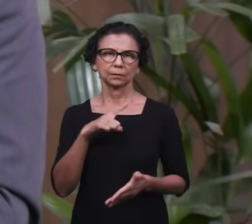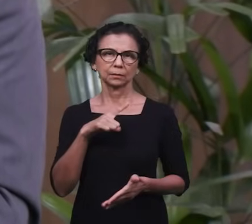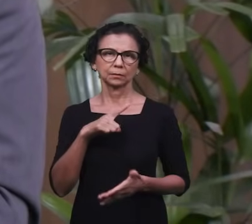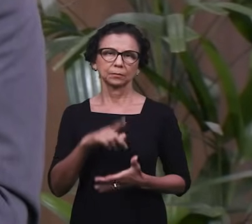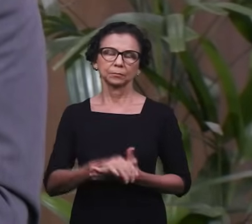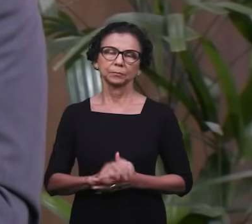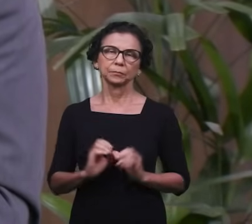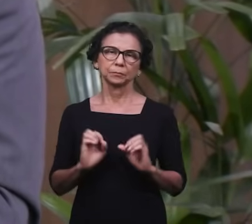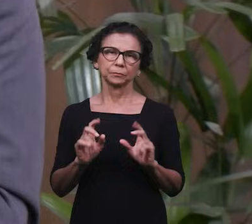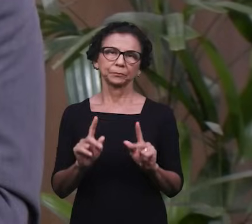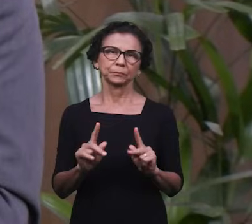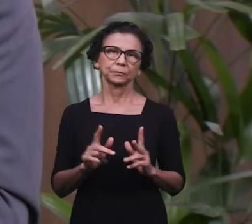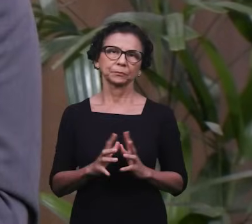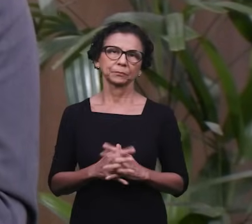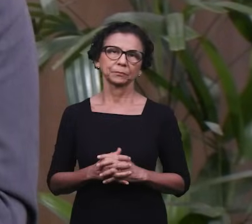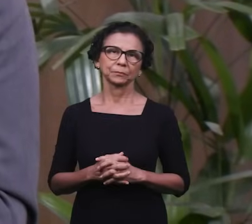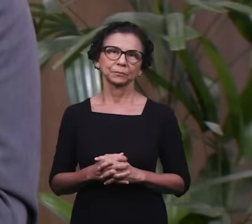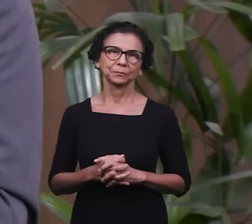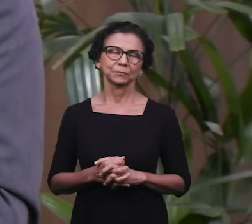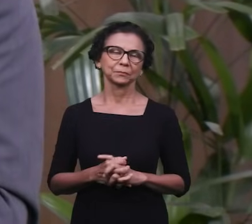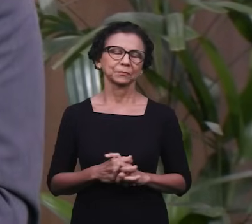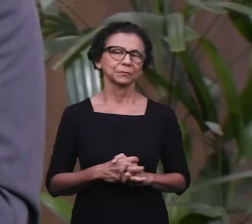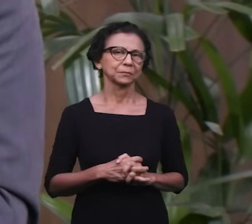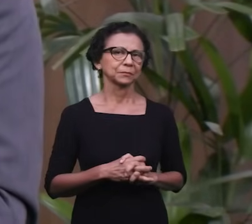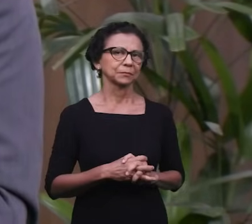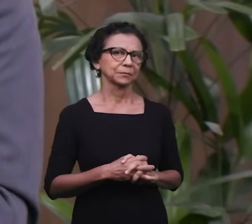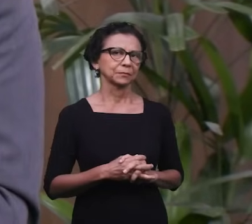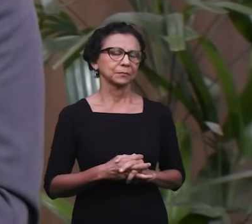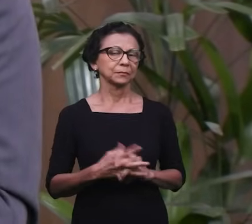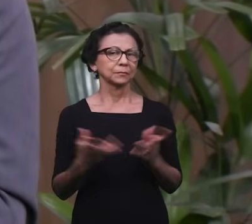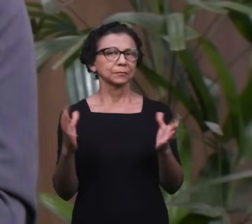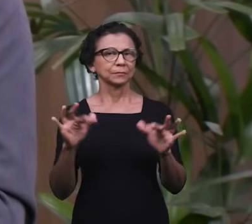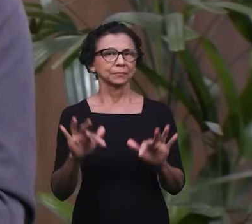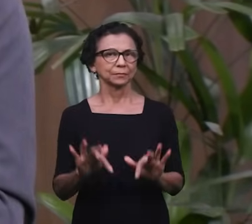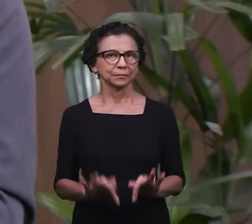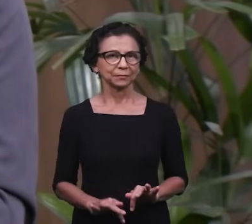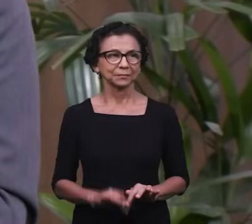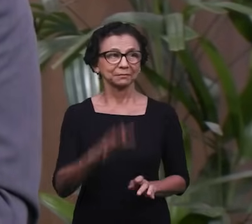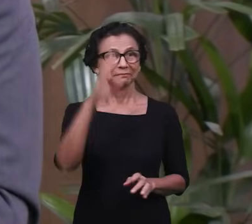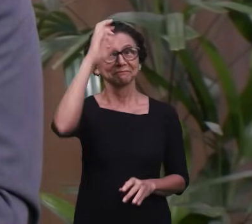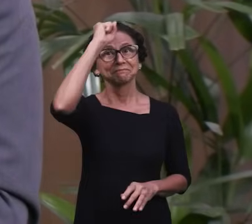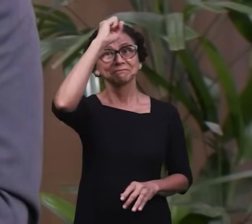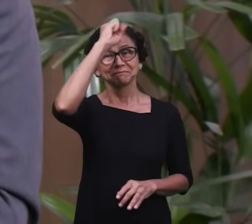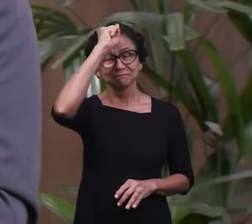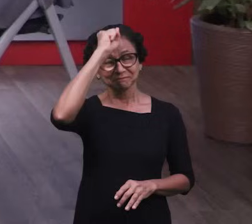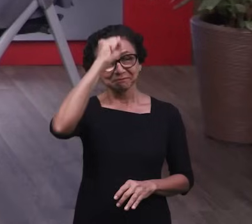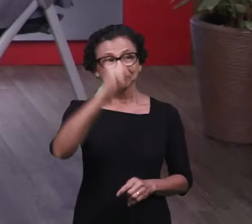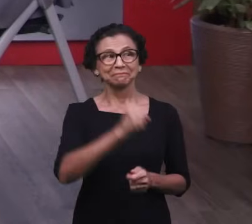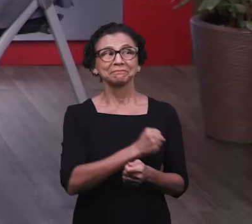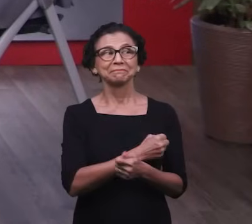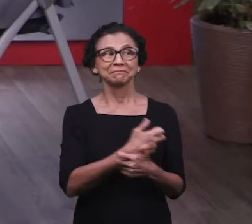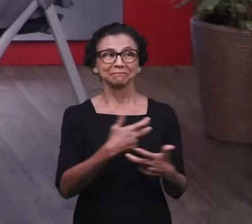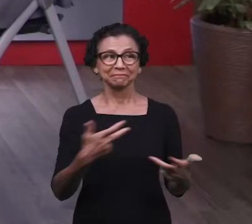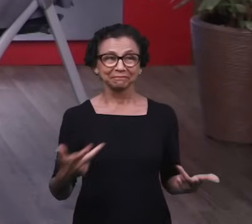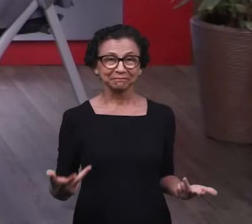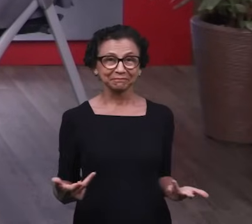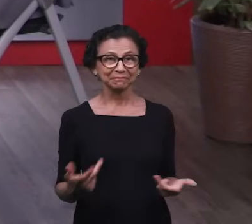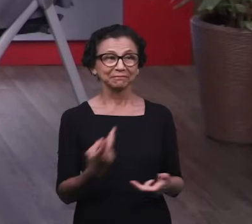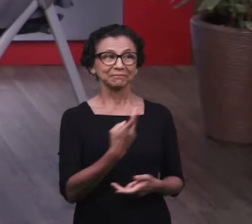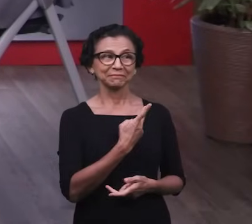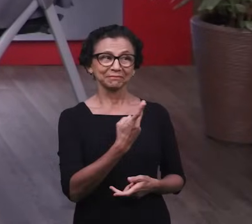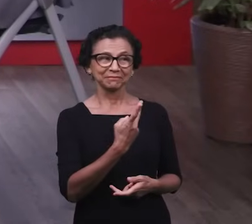bem, então estamos aqui, né, encerrando, aprendi bastante aqui com a nossa irmã Andressa, irmã